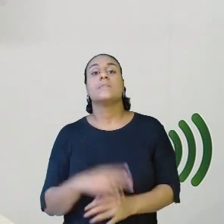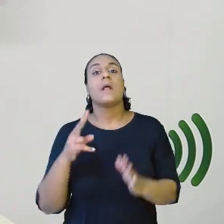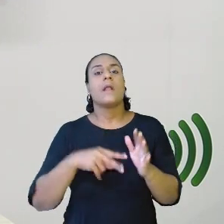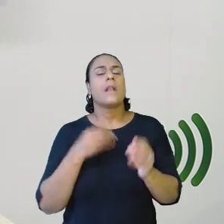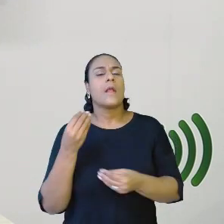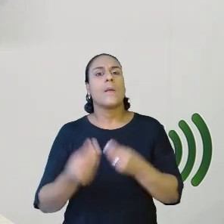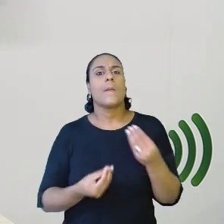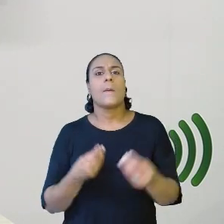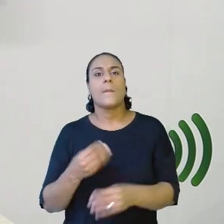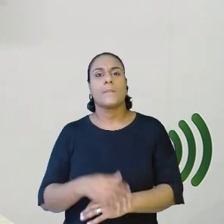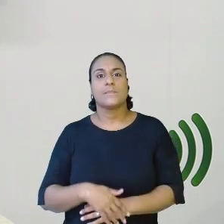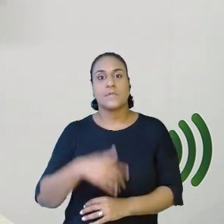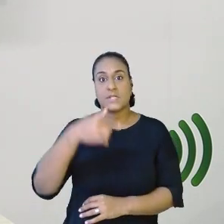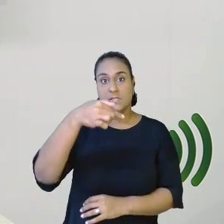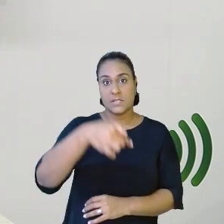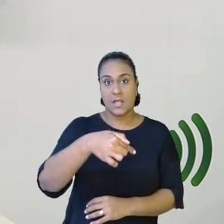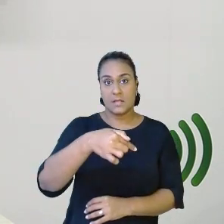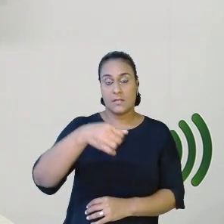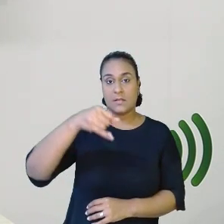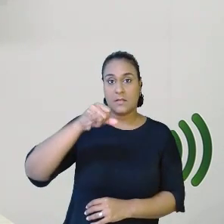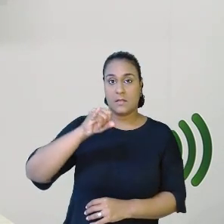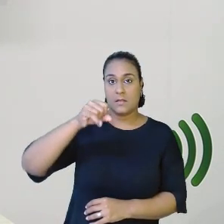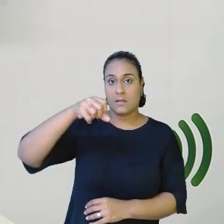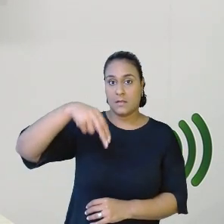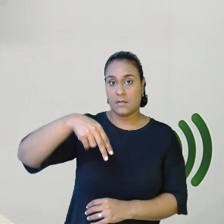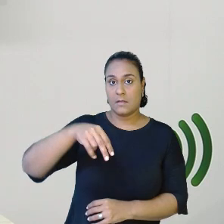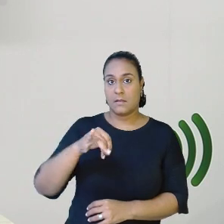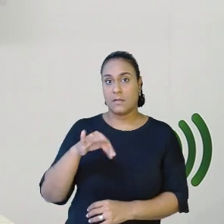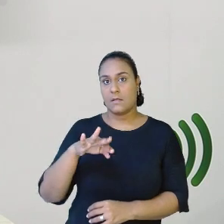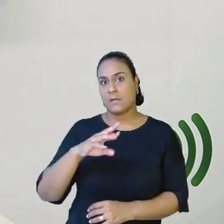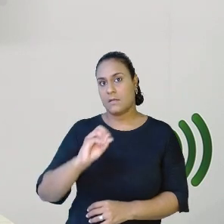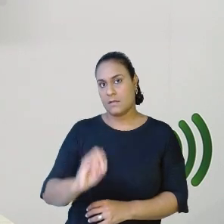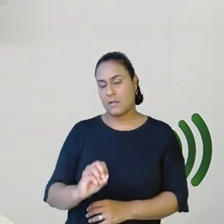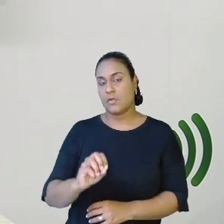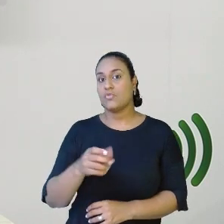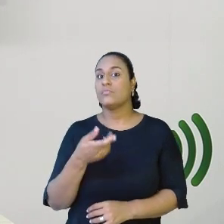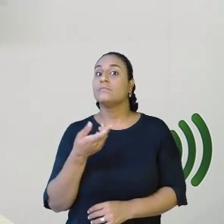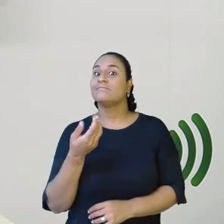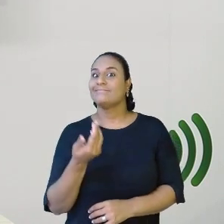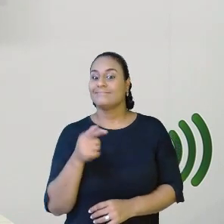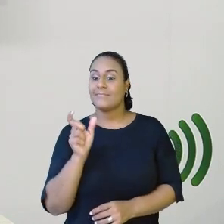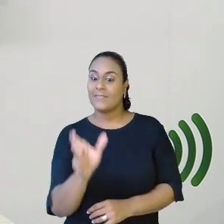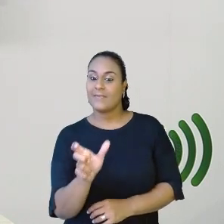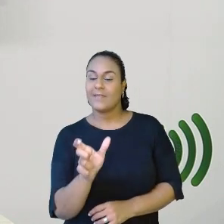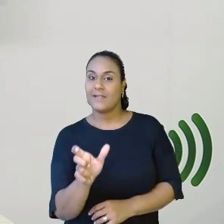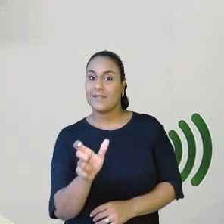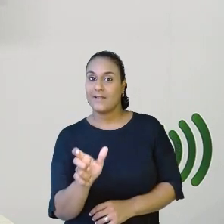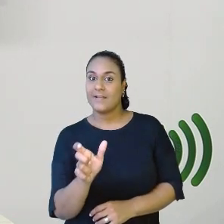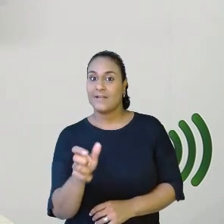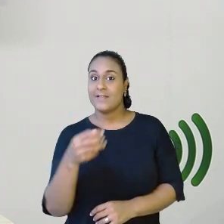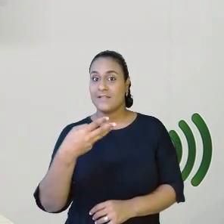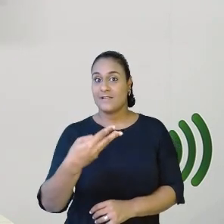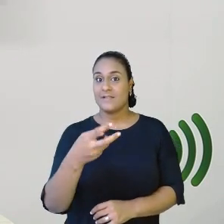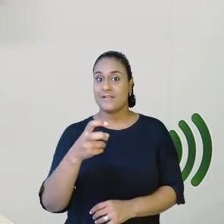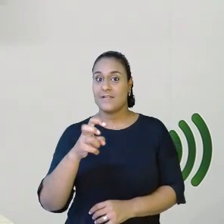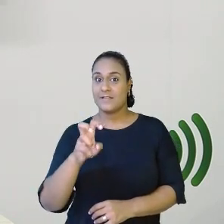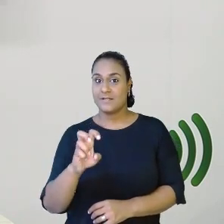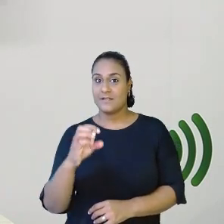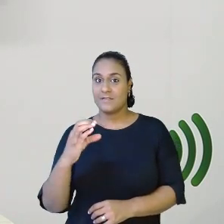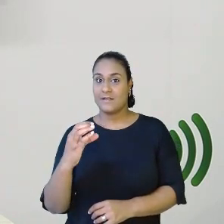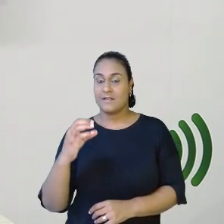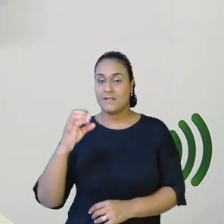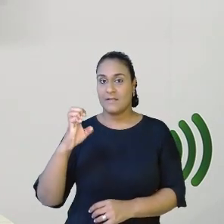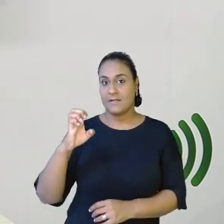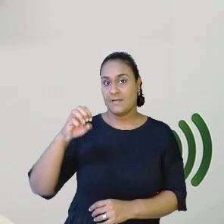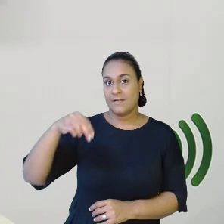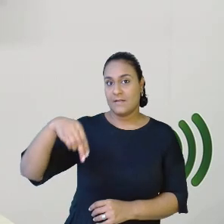decimais, eu leio 7 inteiros e 35 centésimos, isso mesmo. E se fosse